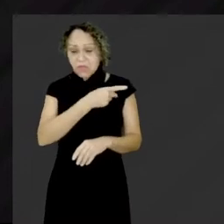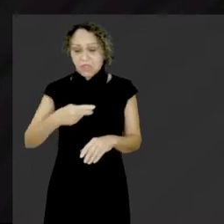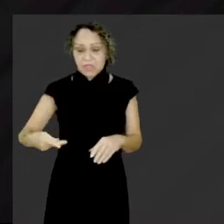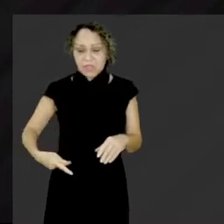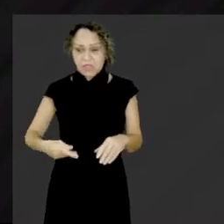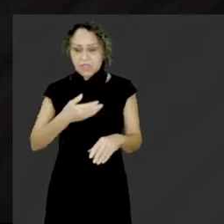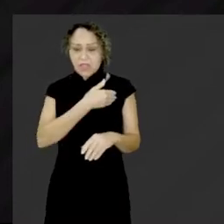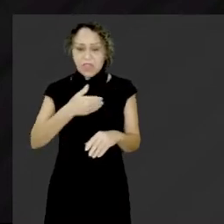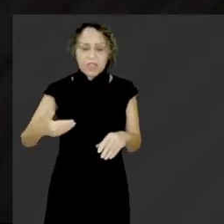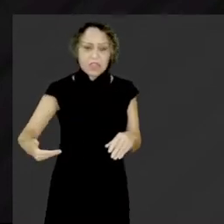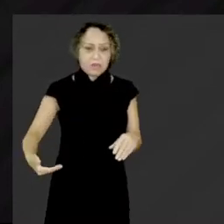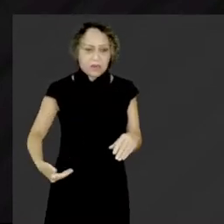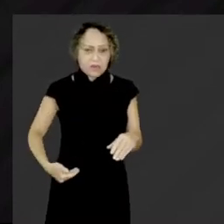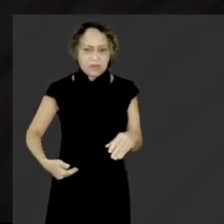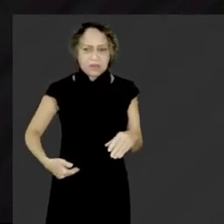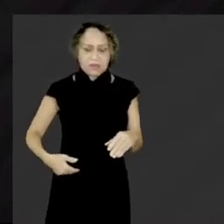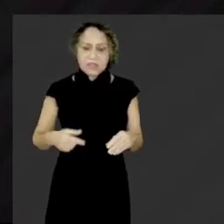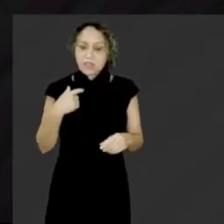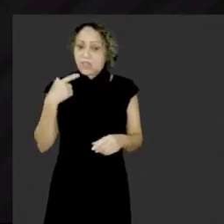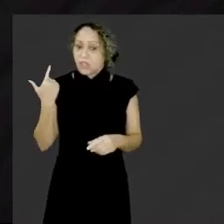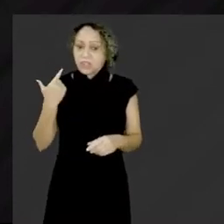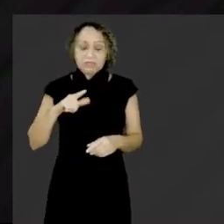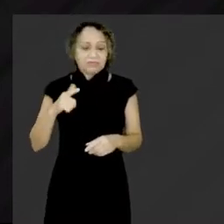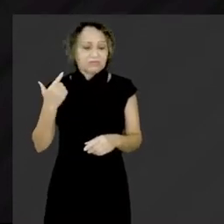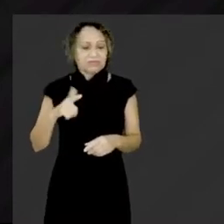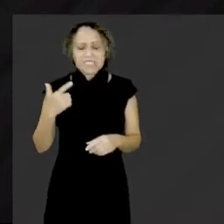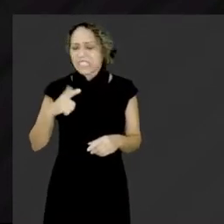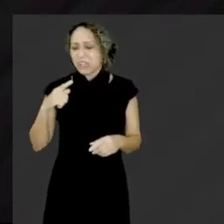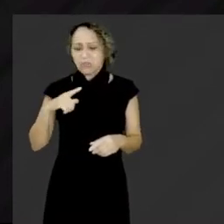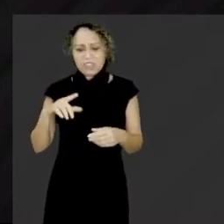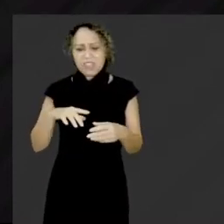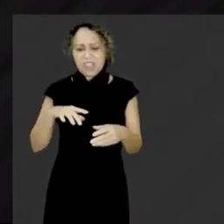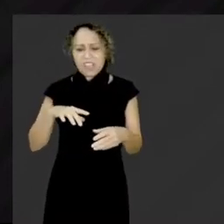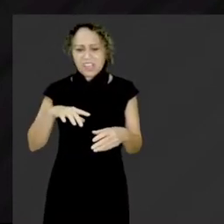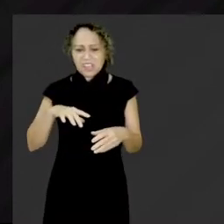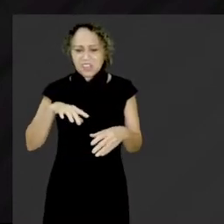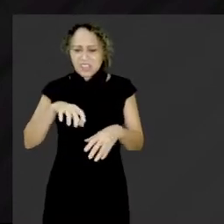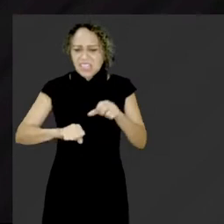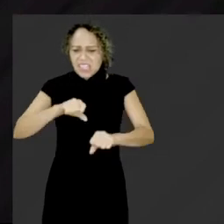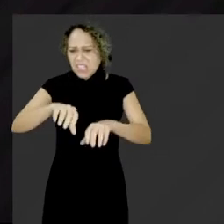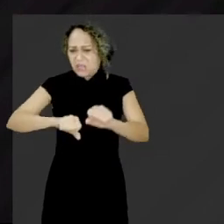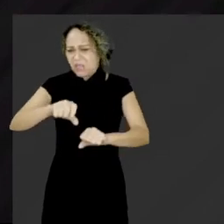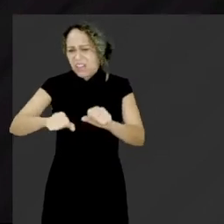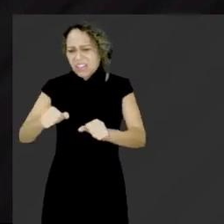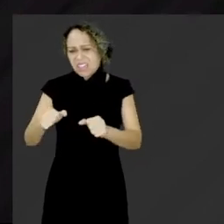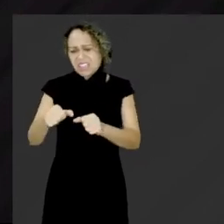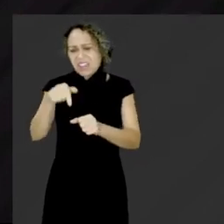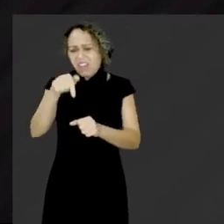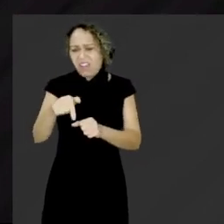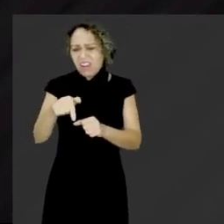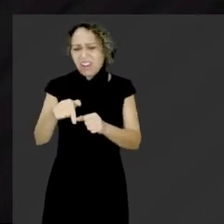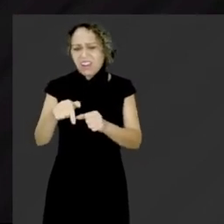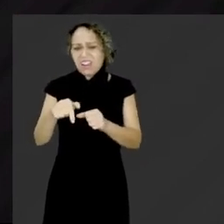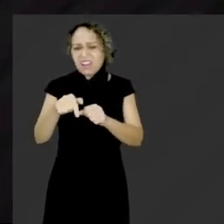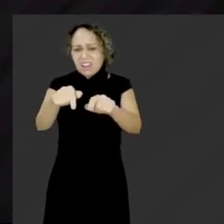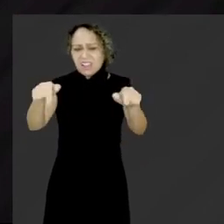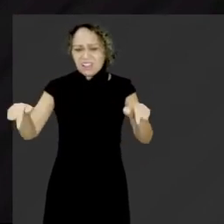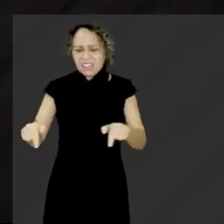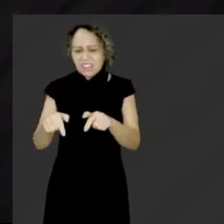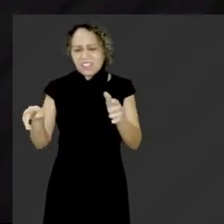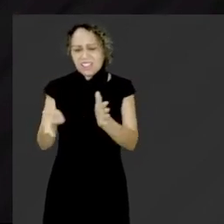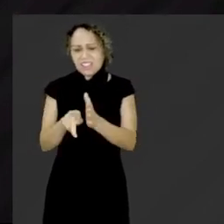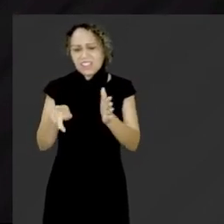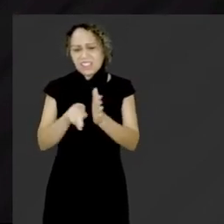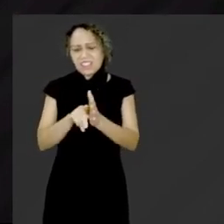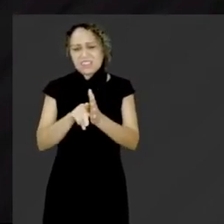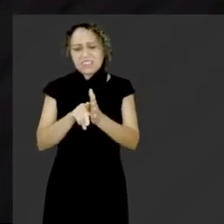eles o direito de viver decentemente, dignamente, cuidar da floresta amazônica, porque talvez seja mais